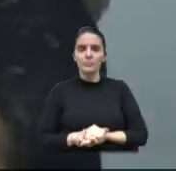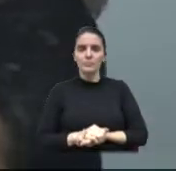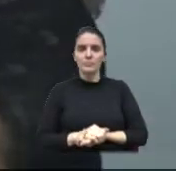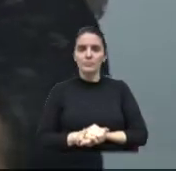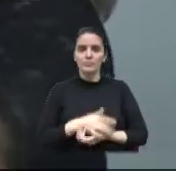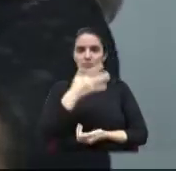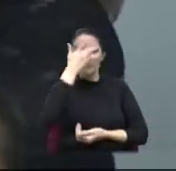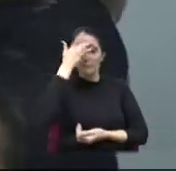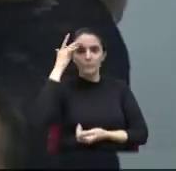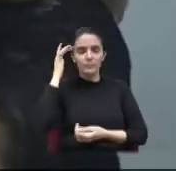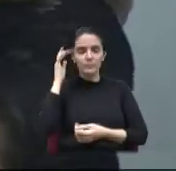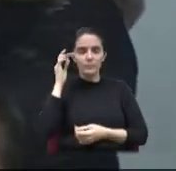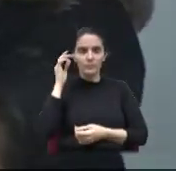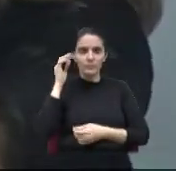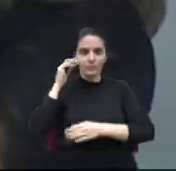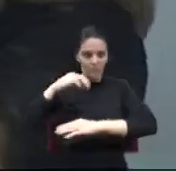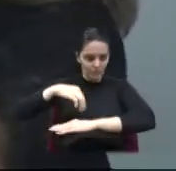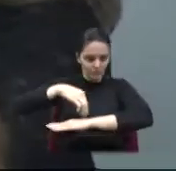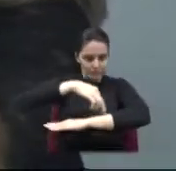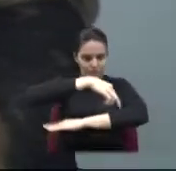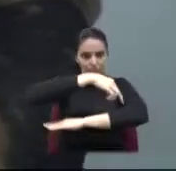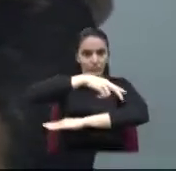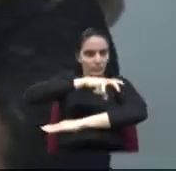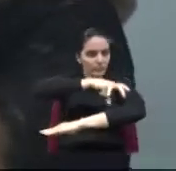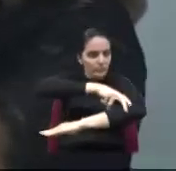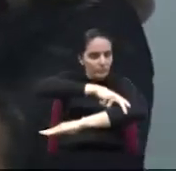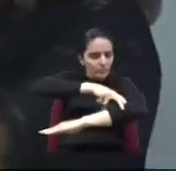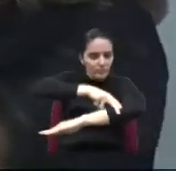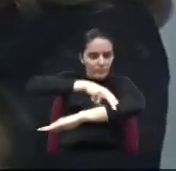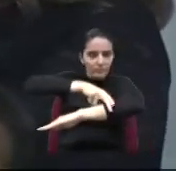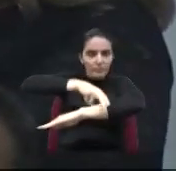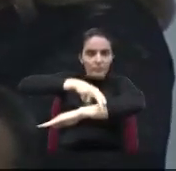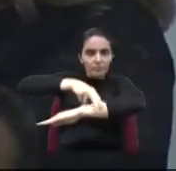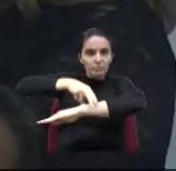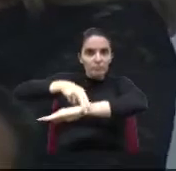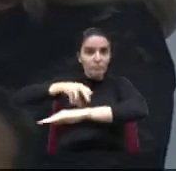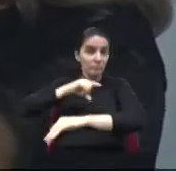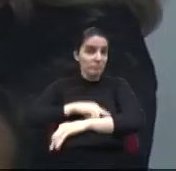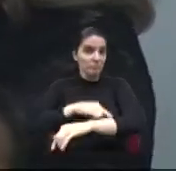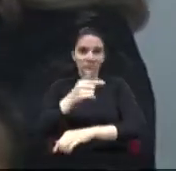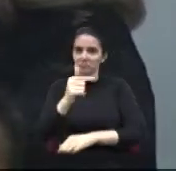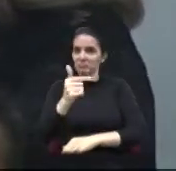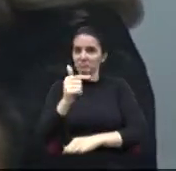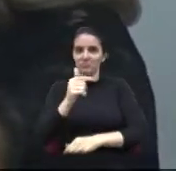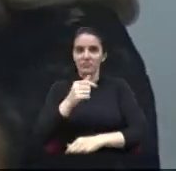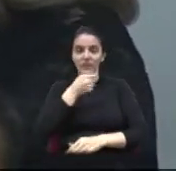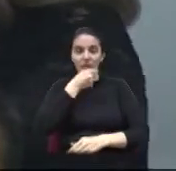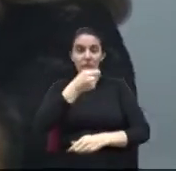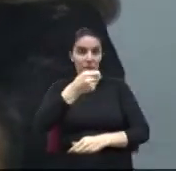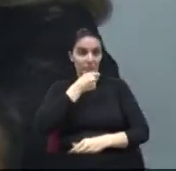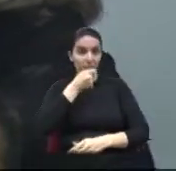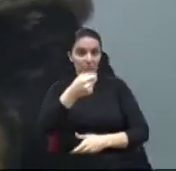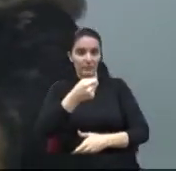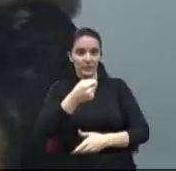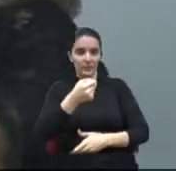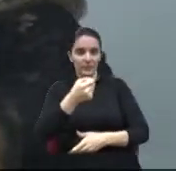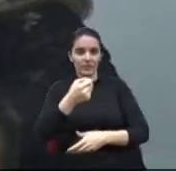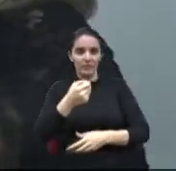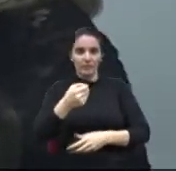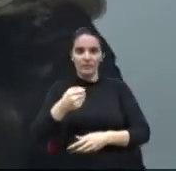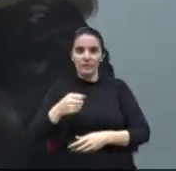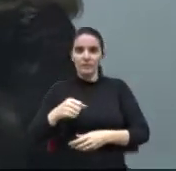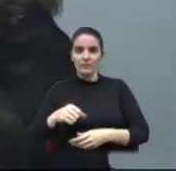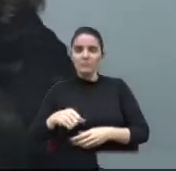pessoas sentadas na calçada, banheiro não tem. A imprensa chegou lá hoje, aí eles colocaram um bebedouro correndo e levou umas cadeiras